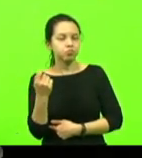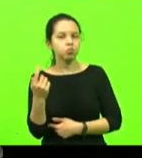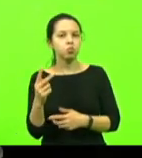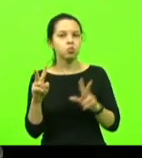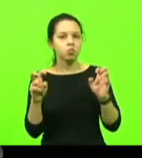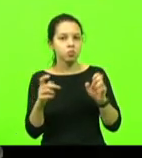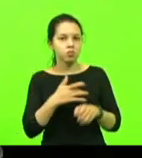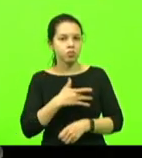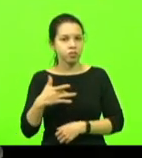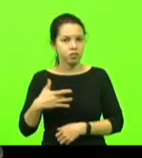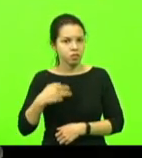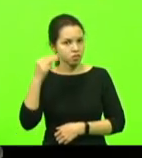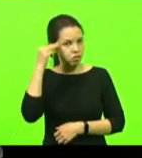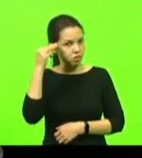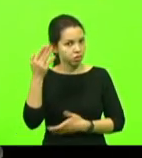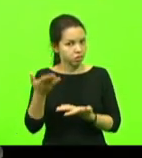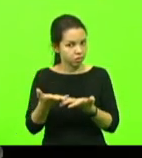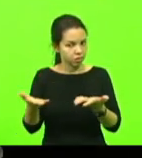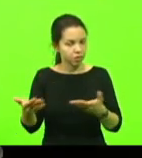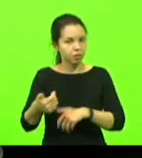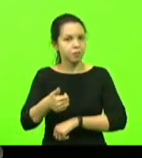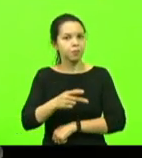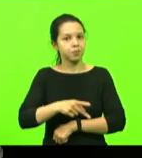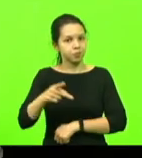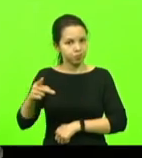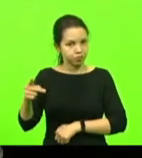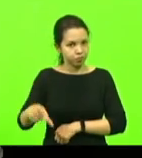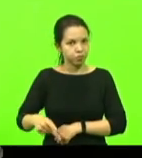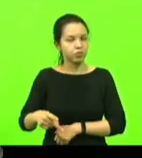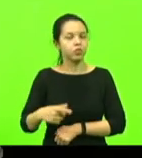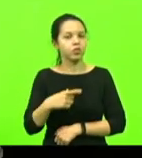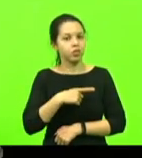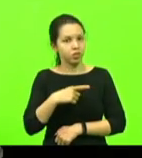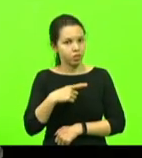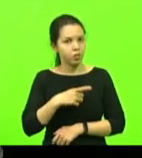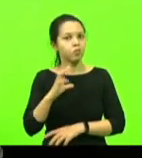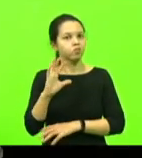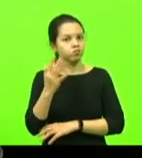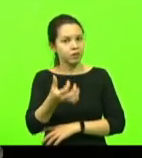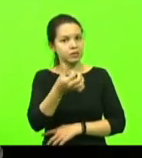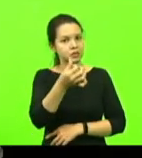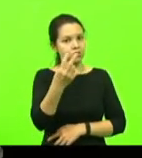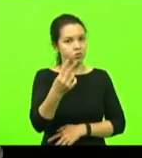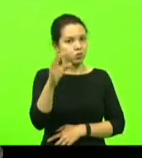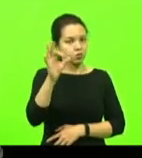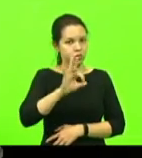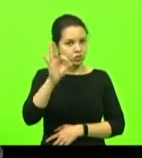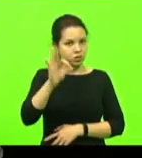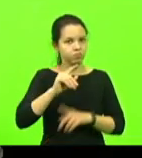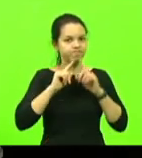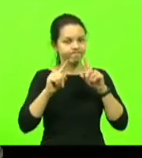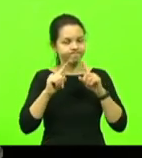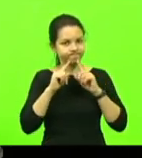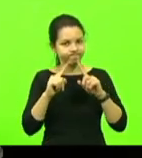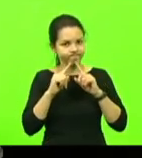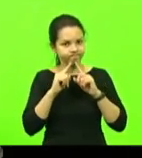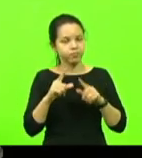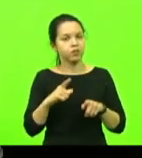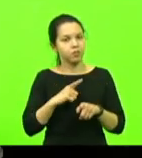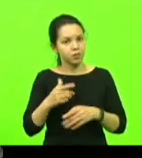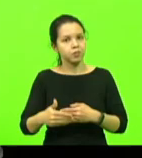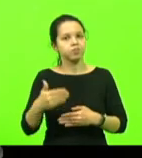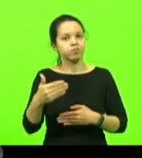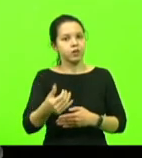mental dos professores são as mais comuns, com 62% de relatos, seguidos de